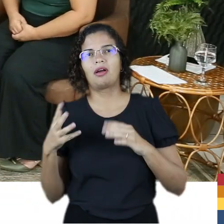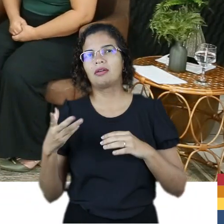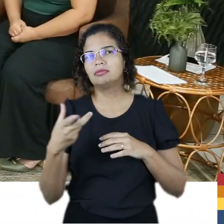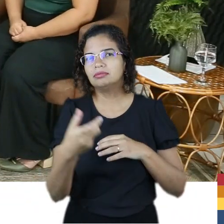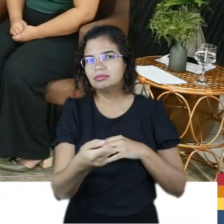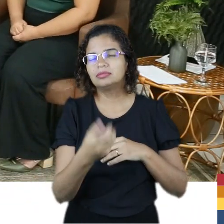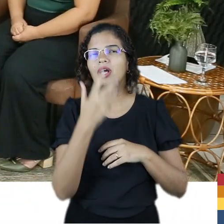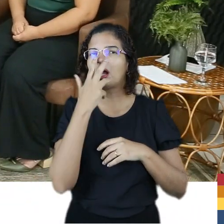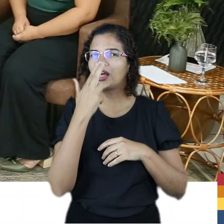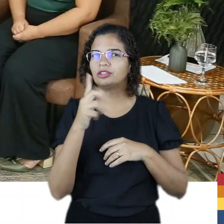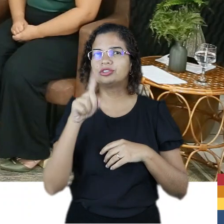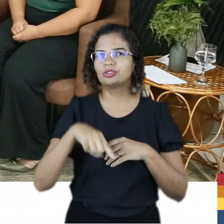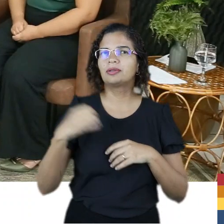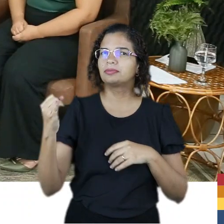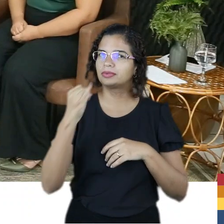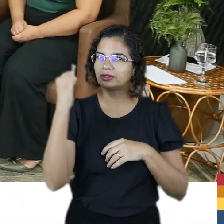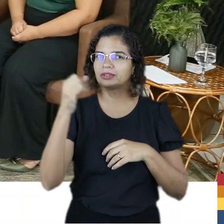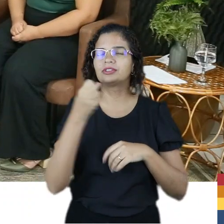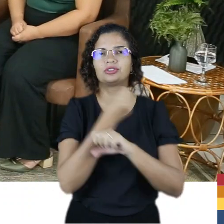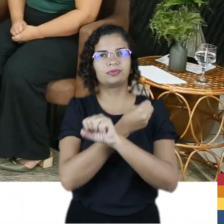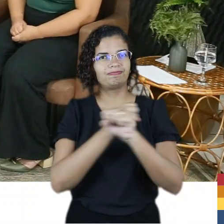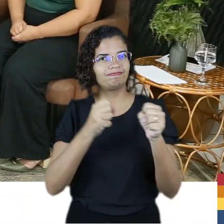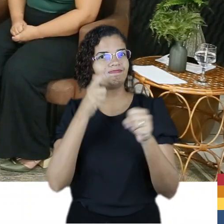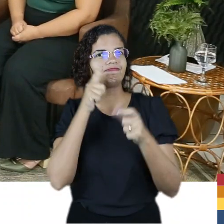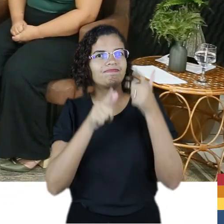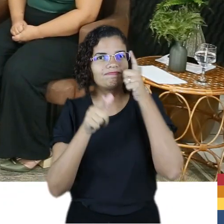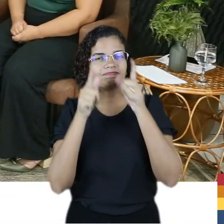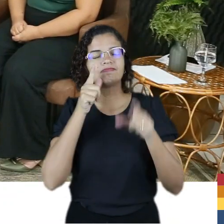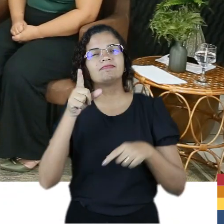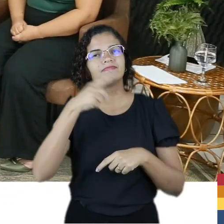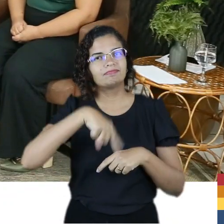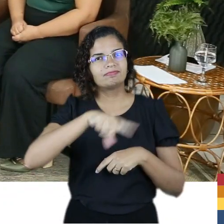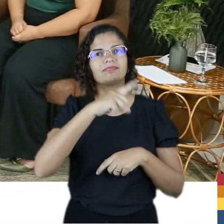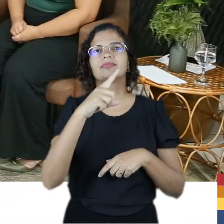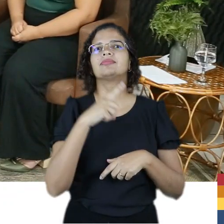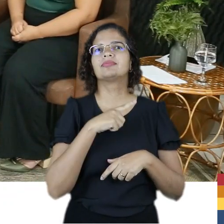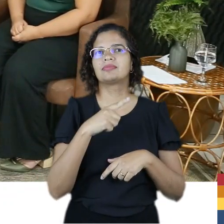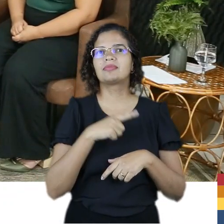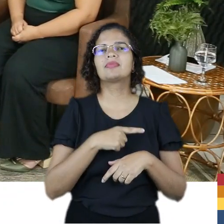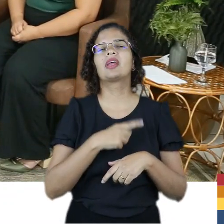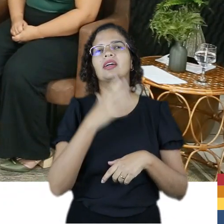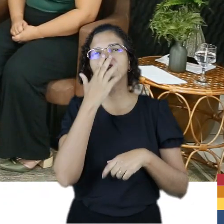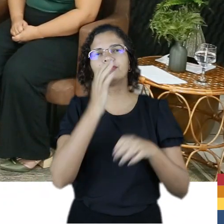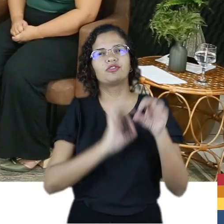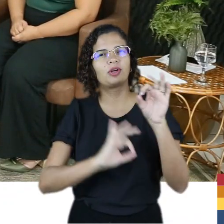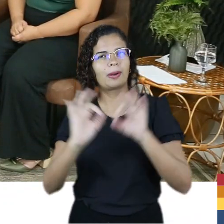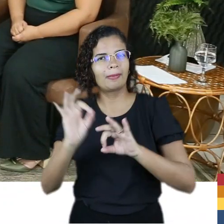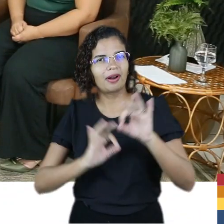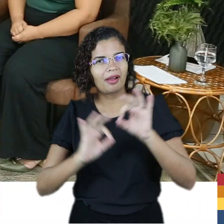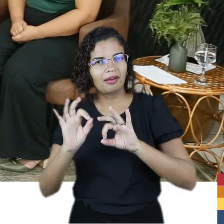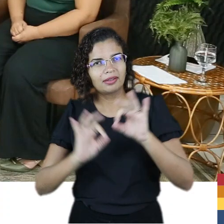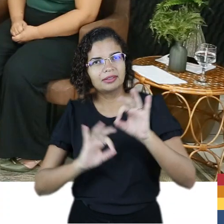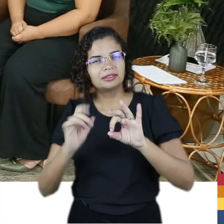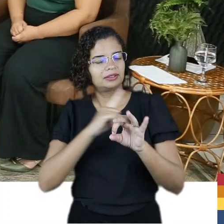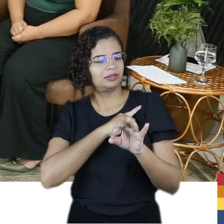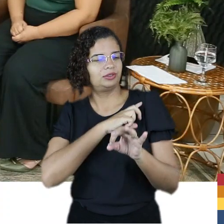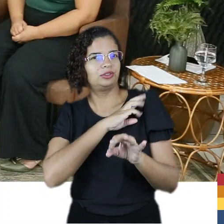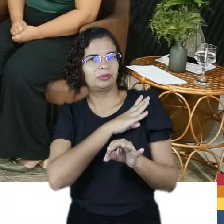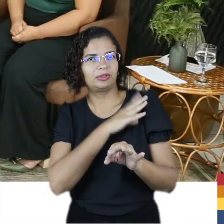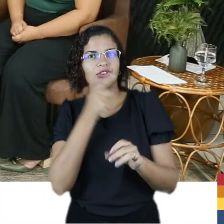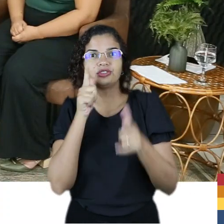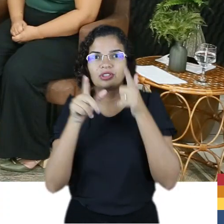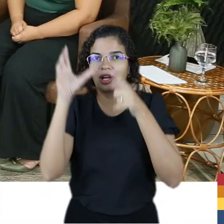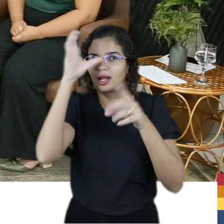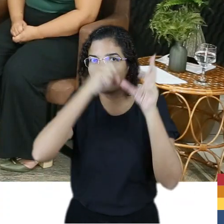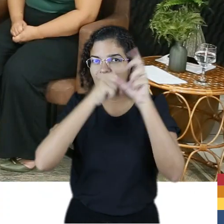que nós temos a reformulação do ensino médio ele nos traz ampliações de aprendizagem mas também de oportunidades para que o